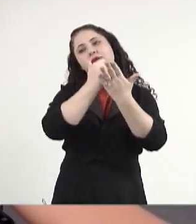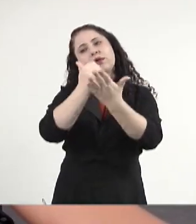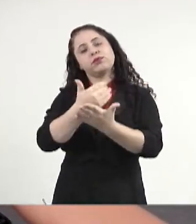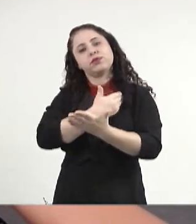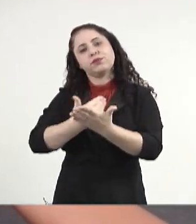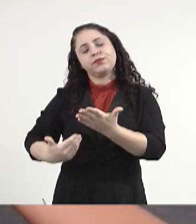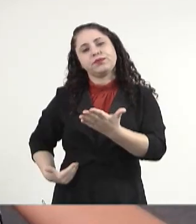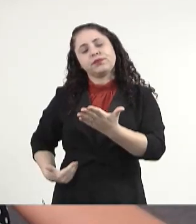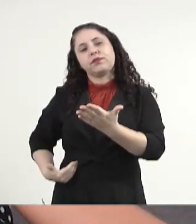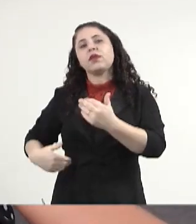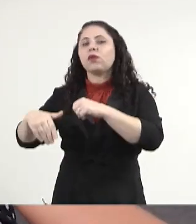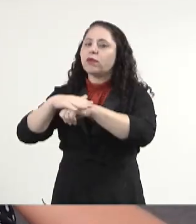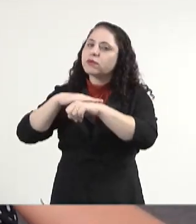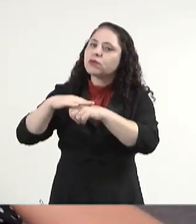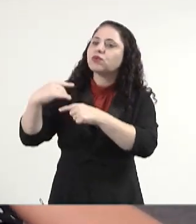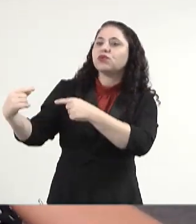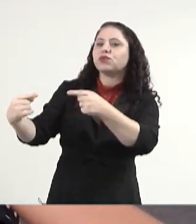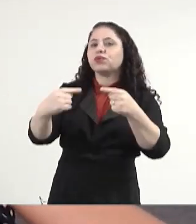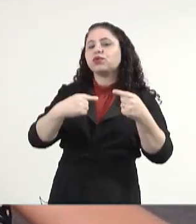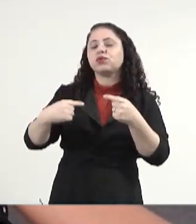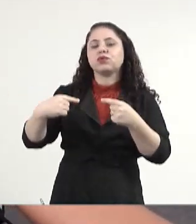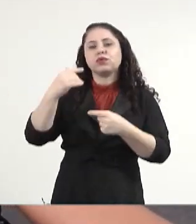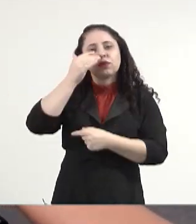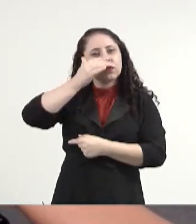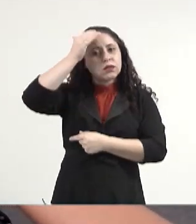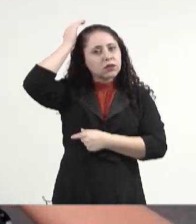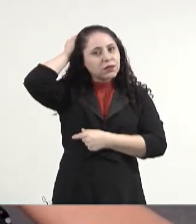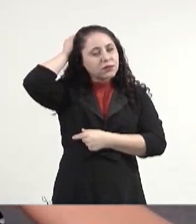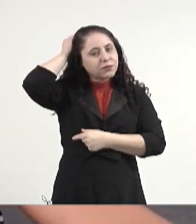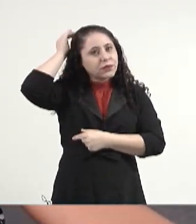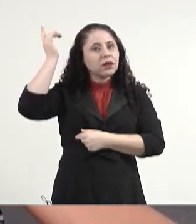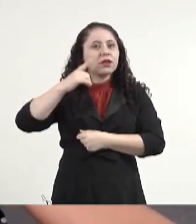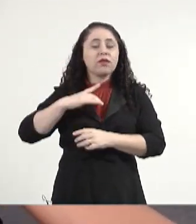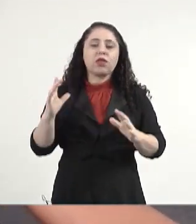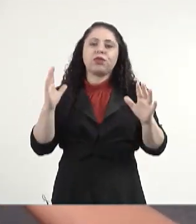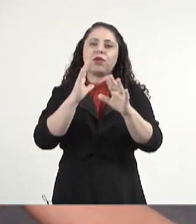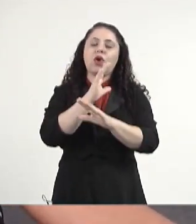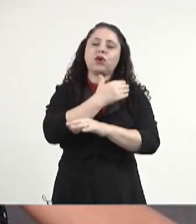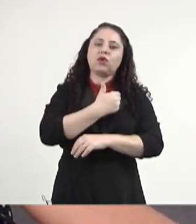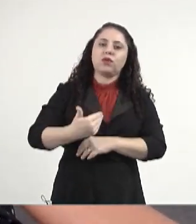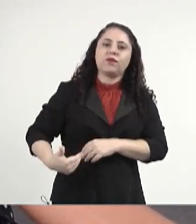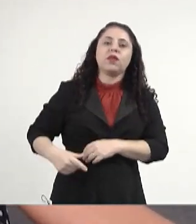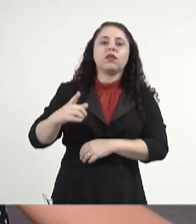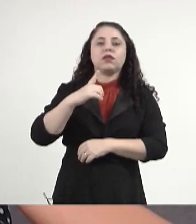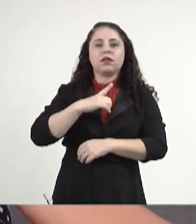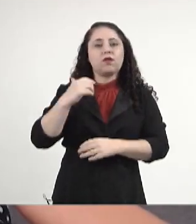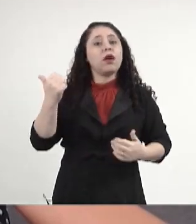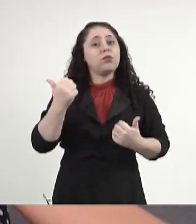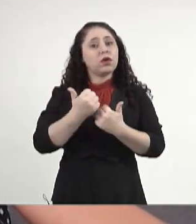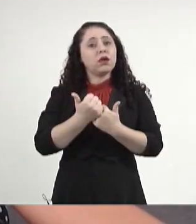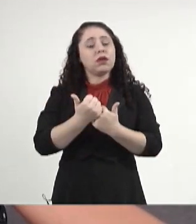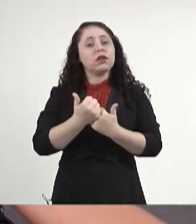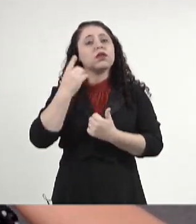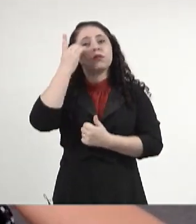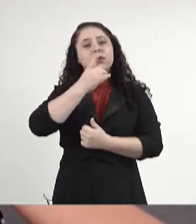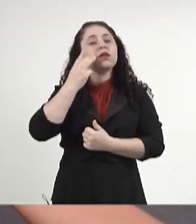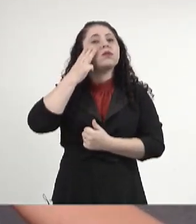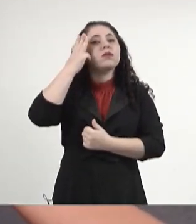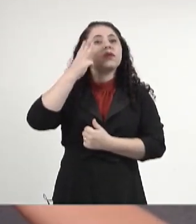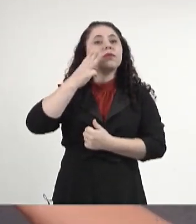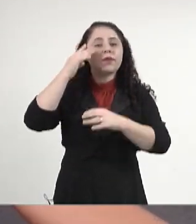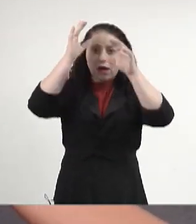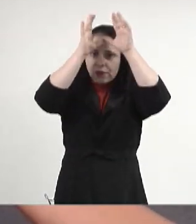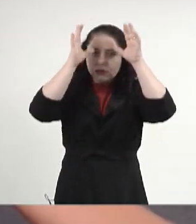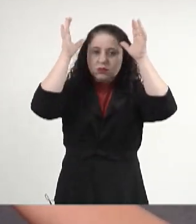governador, começamos a tratar no governo do Reinaldo Azambuja, teve a troca do governo, tivemos muito apoio da deputada Mara Caseiro e do